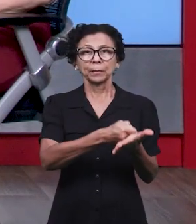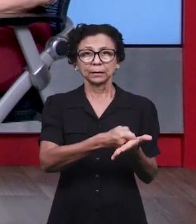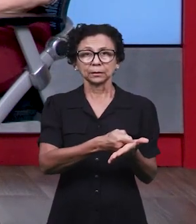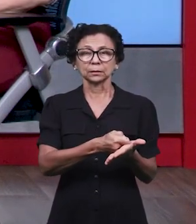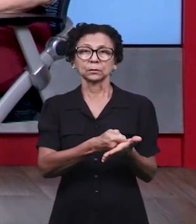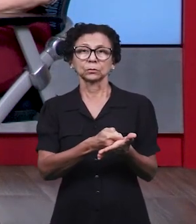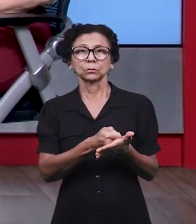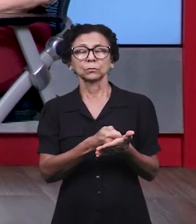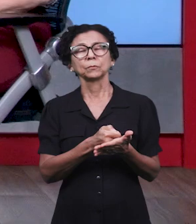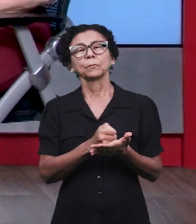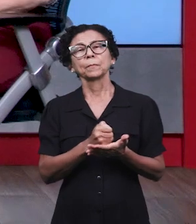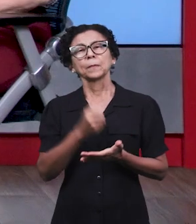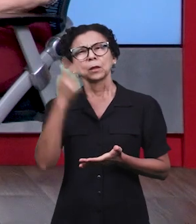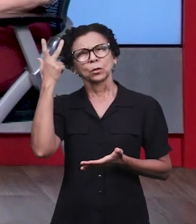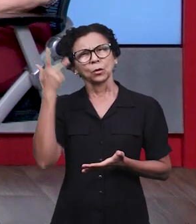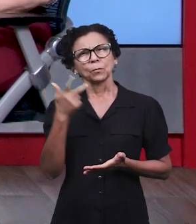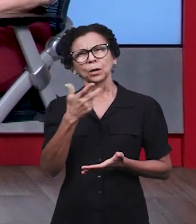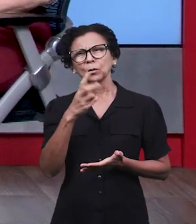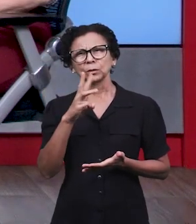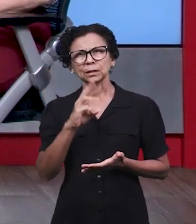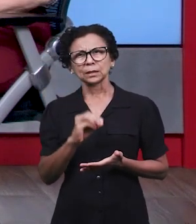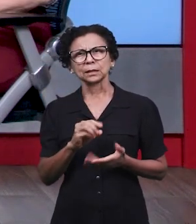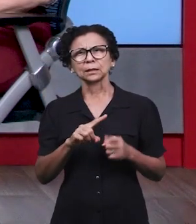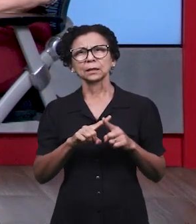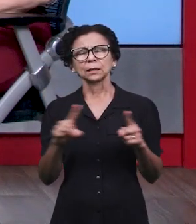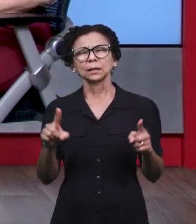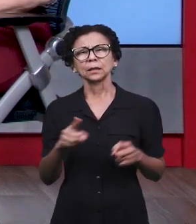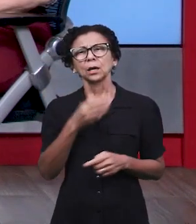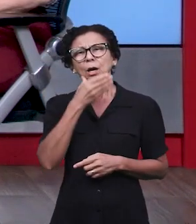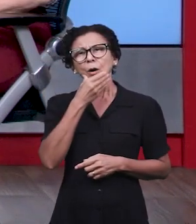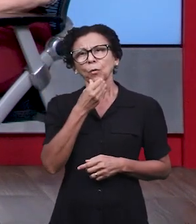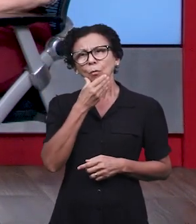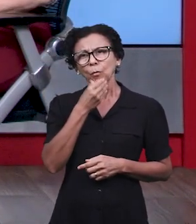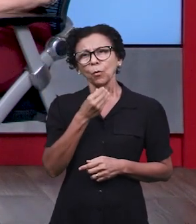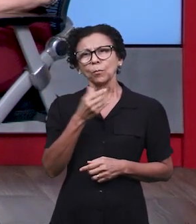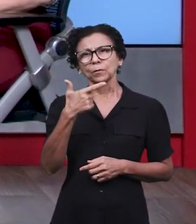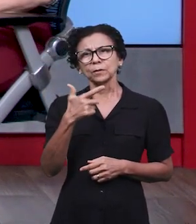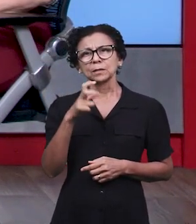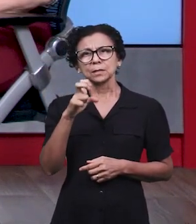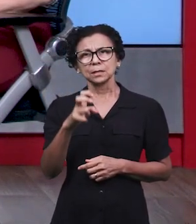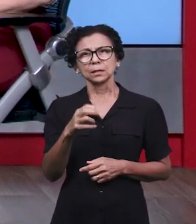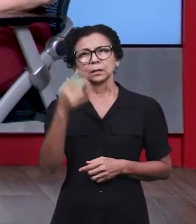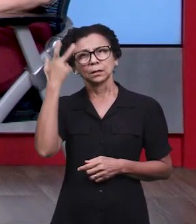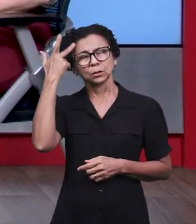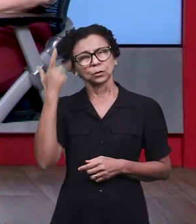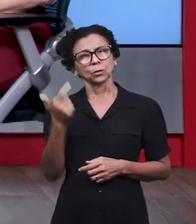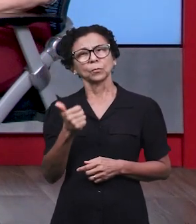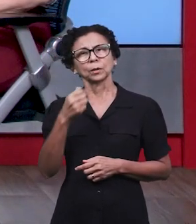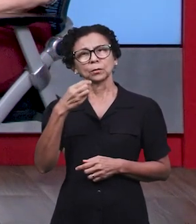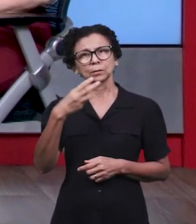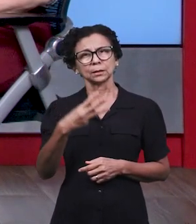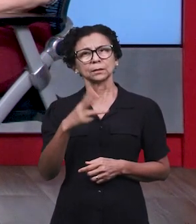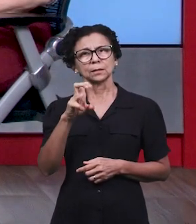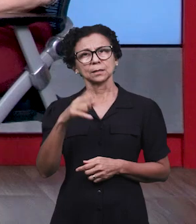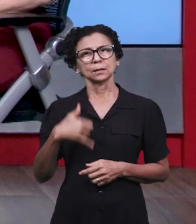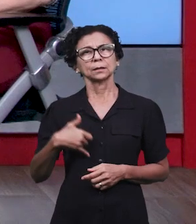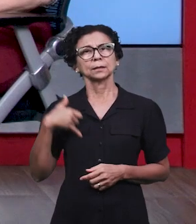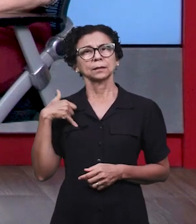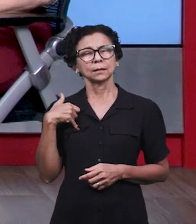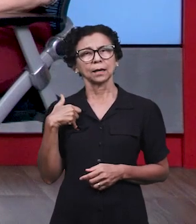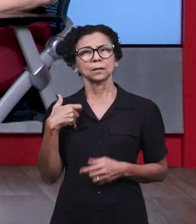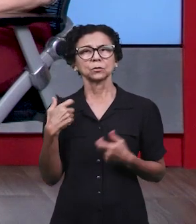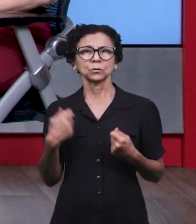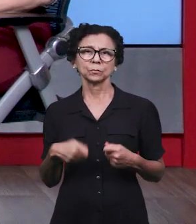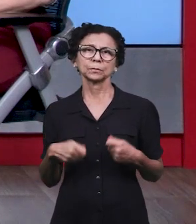30, e o homem com 25 anos, que o normal seria 35, então reduz 10. Né? E também precisa ter no mínimo